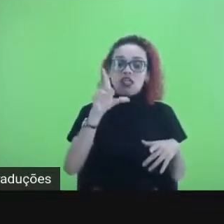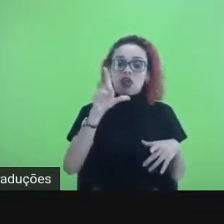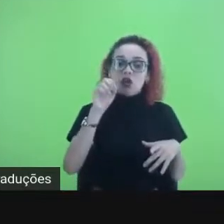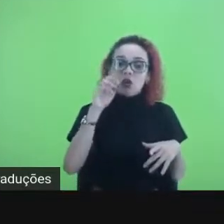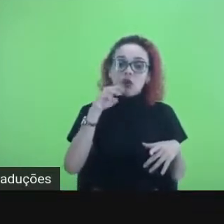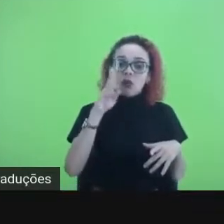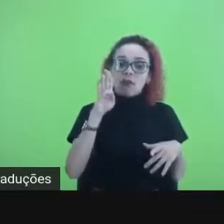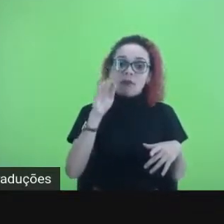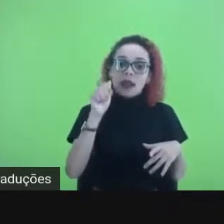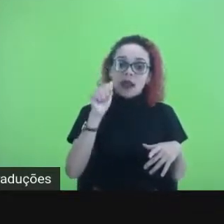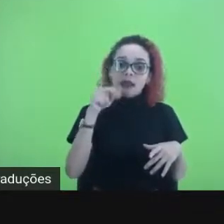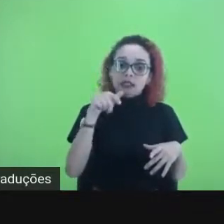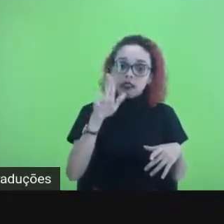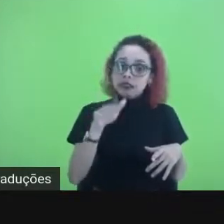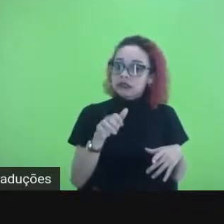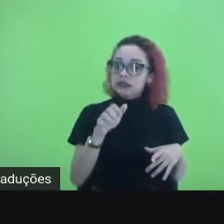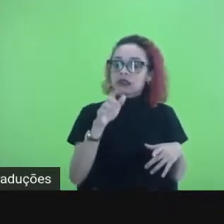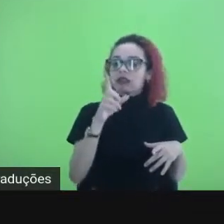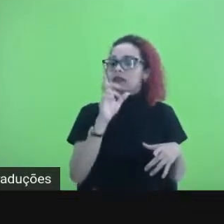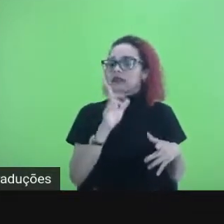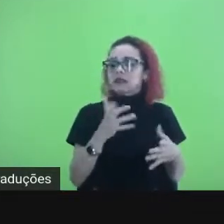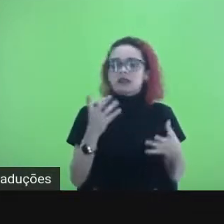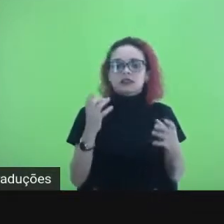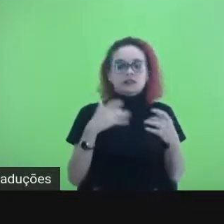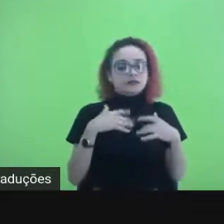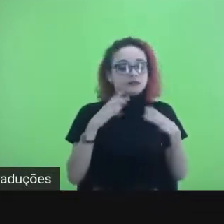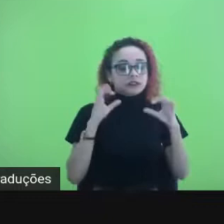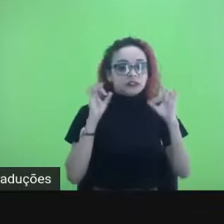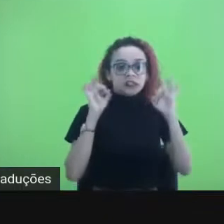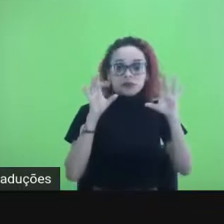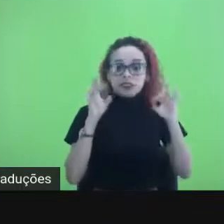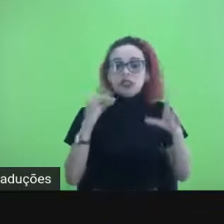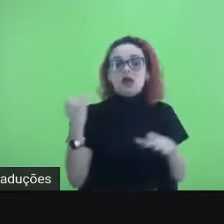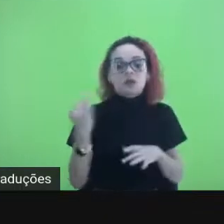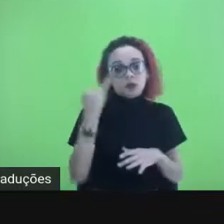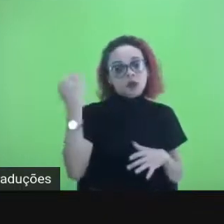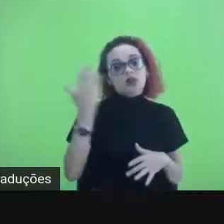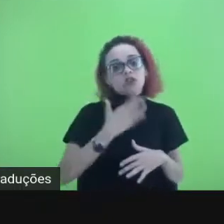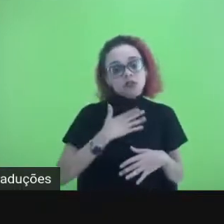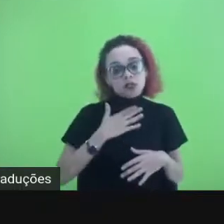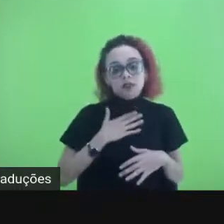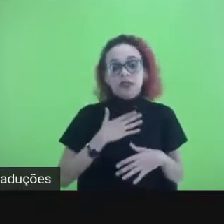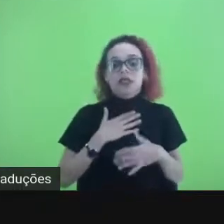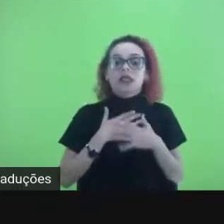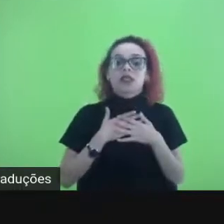forma muito especial, muito importante, né, e que são movimentos